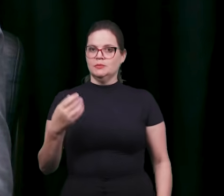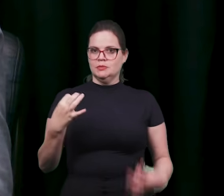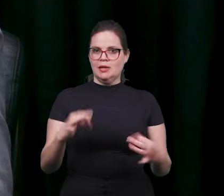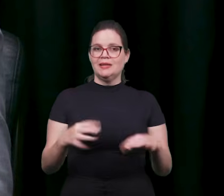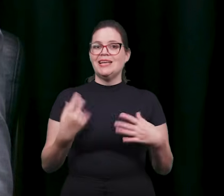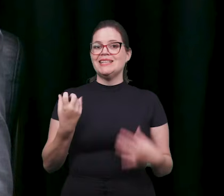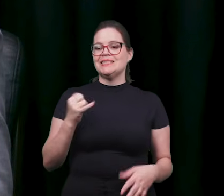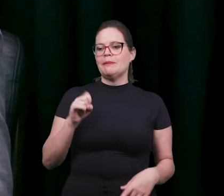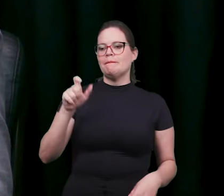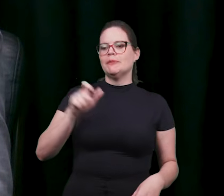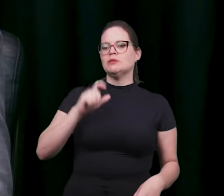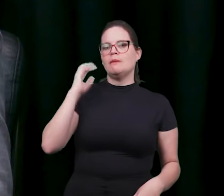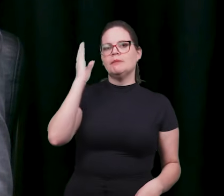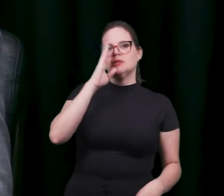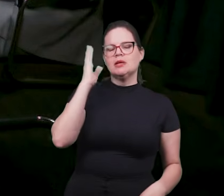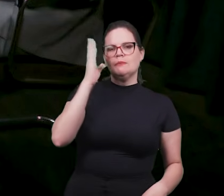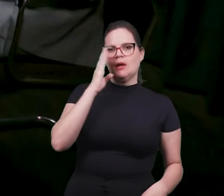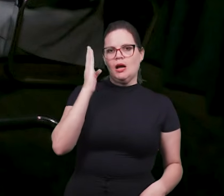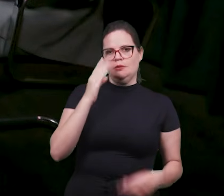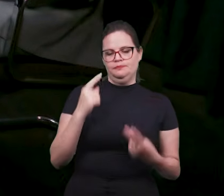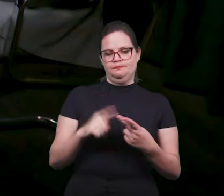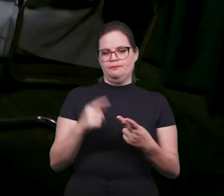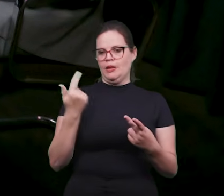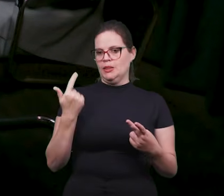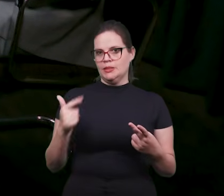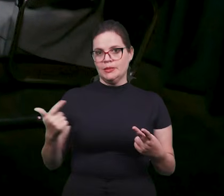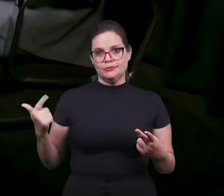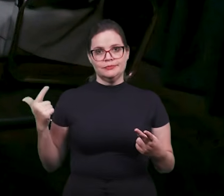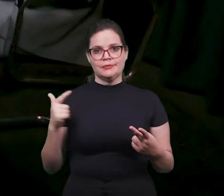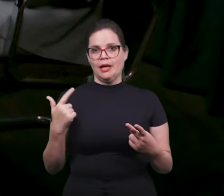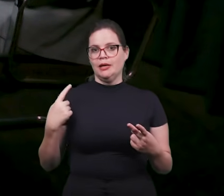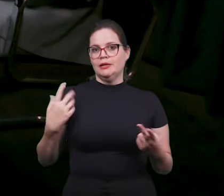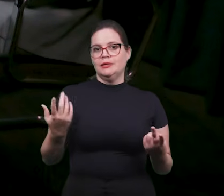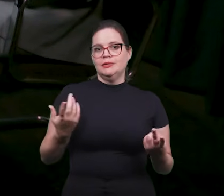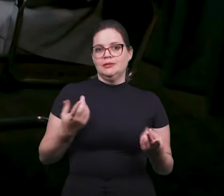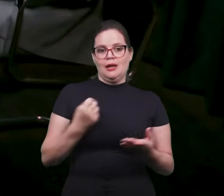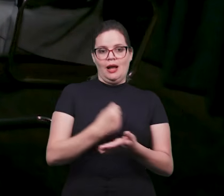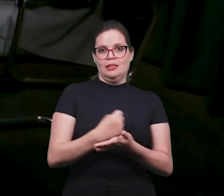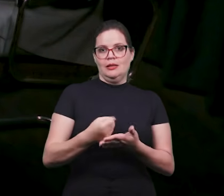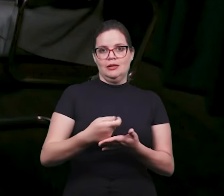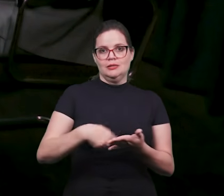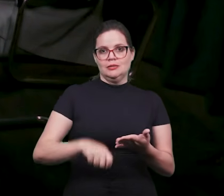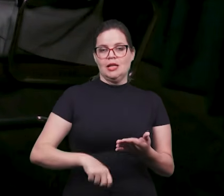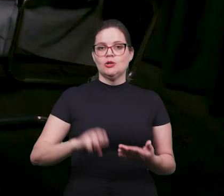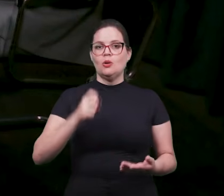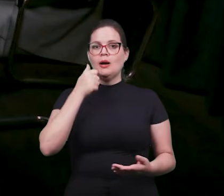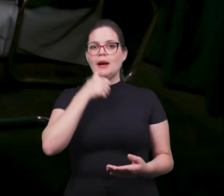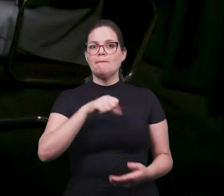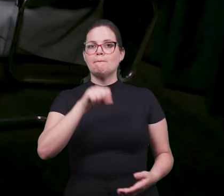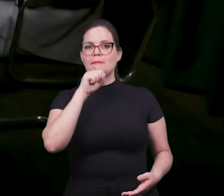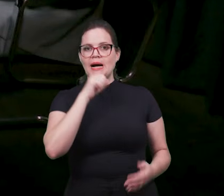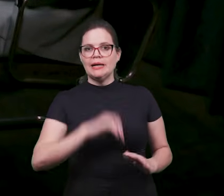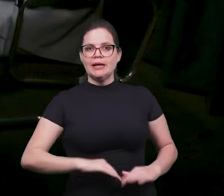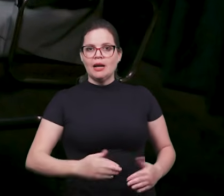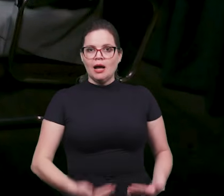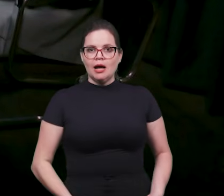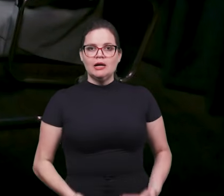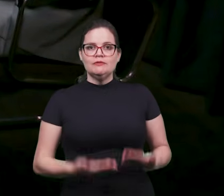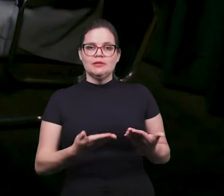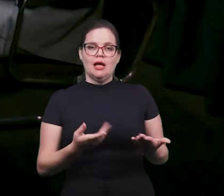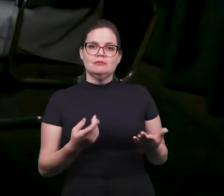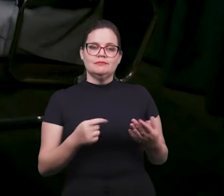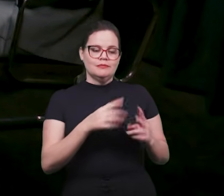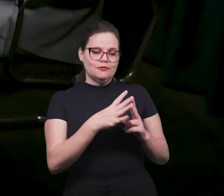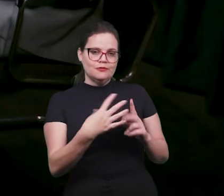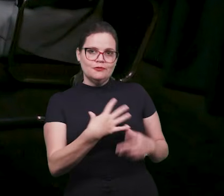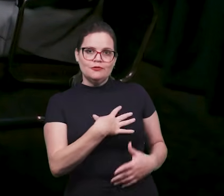ele não tem renda. A pessoa não tem, às vezes, o amparo, né, da Previdência Social. Ou uma mãe, ela tem um filho e no final da gestação não consegue